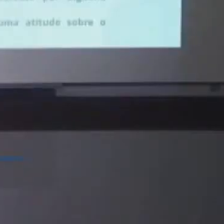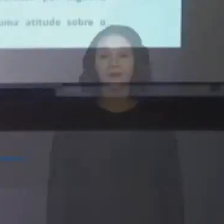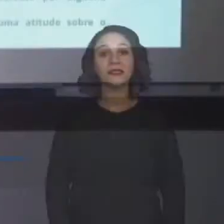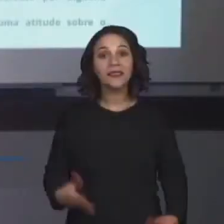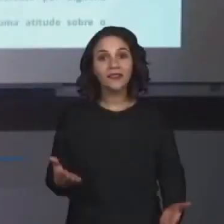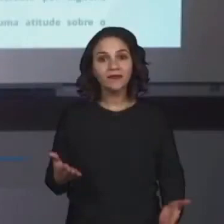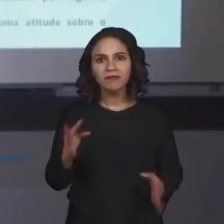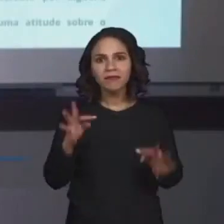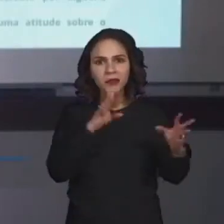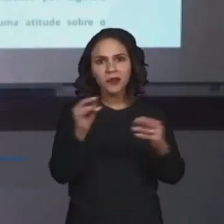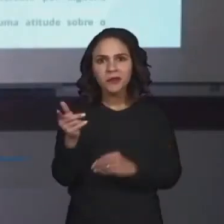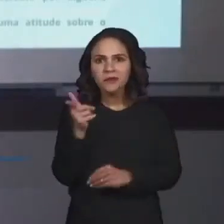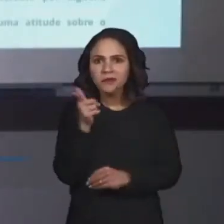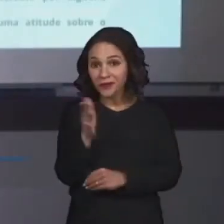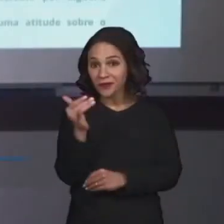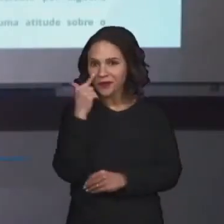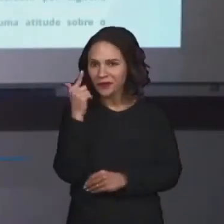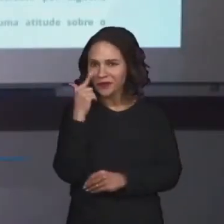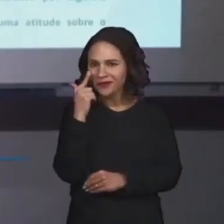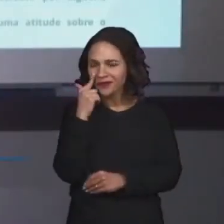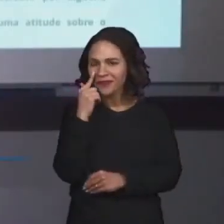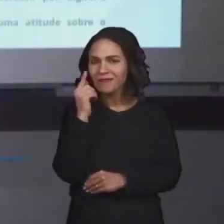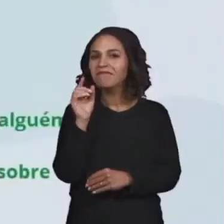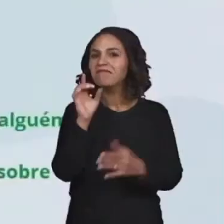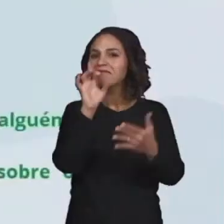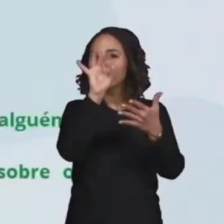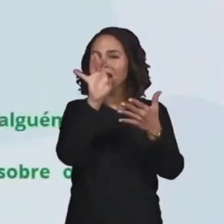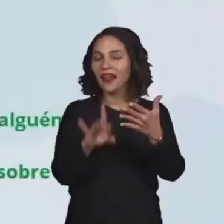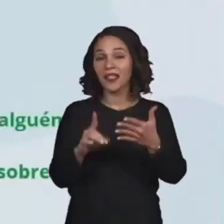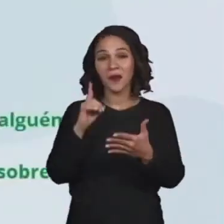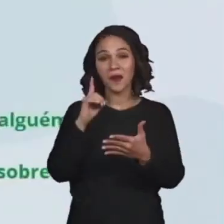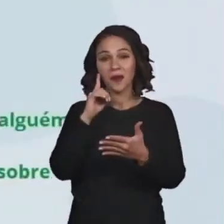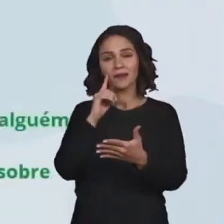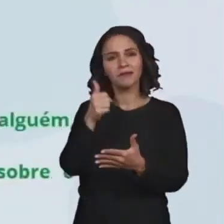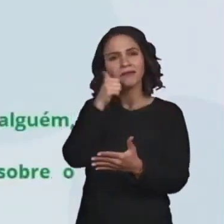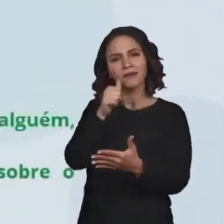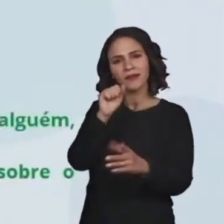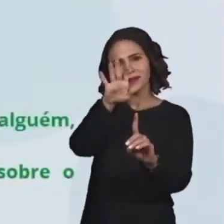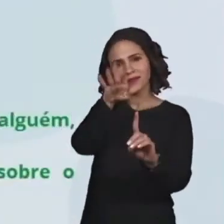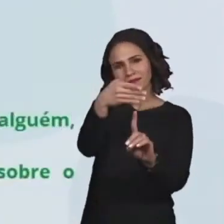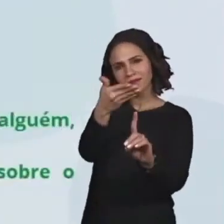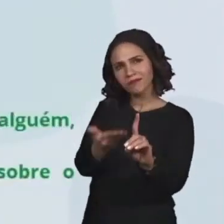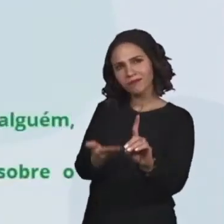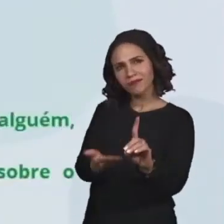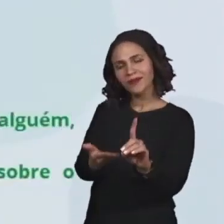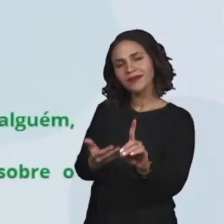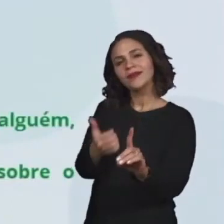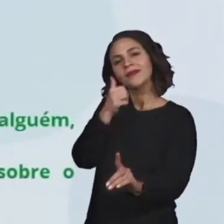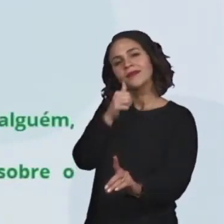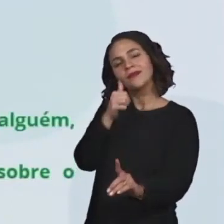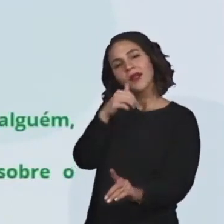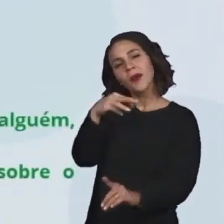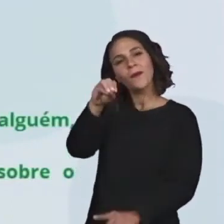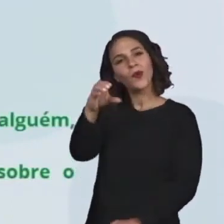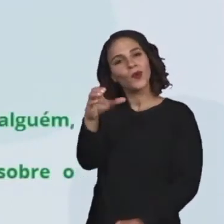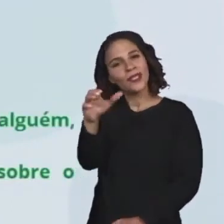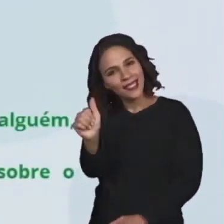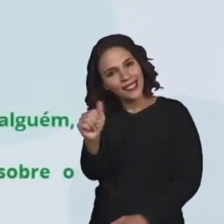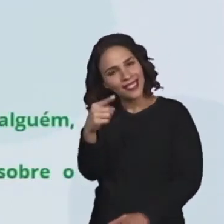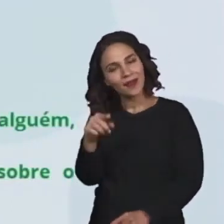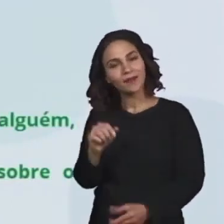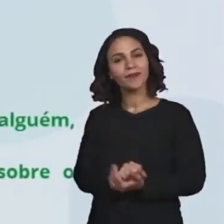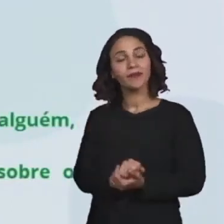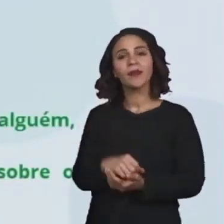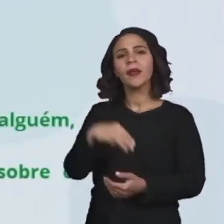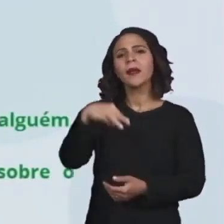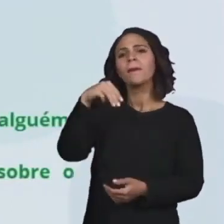Todos acertaram? Vamos ver como ficou aqui. Mademoiselle quer dizer senhorita, moça. E